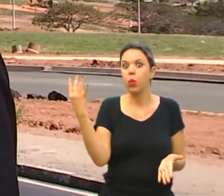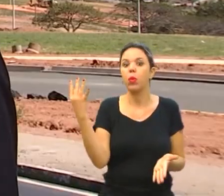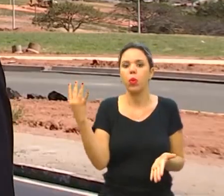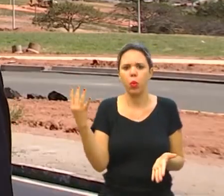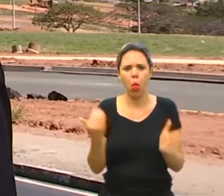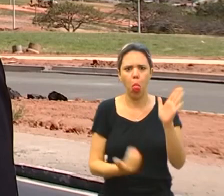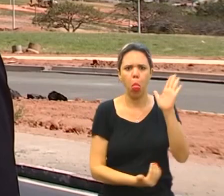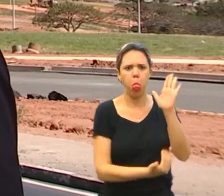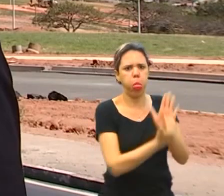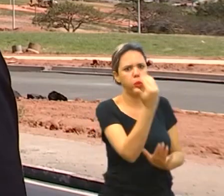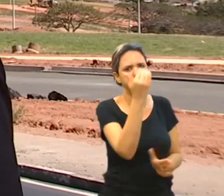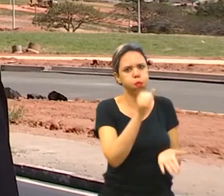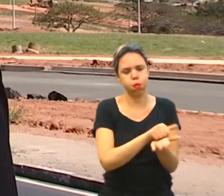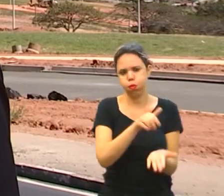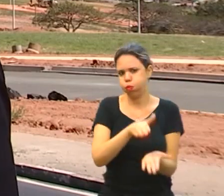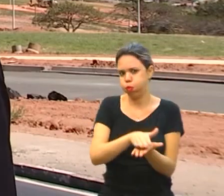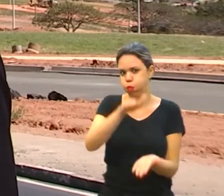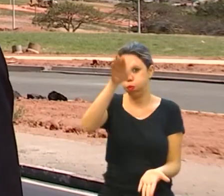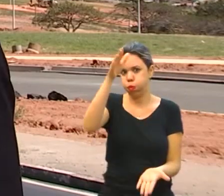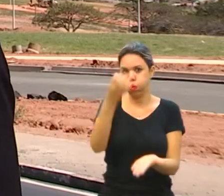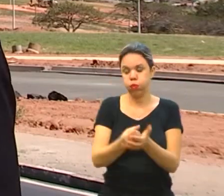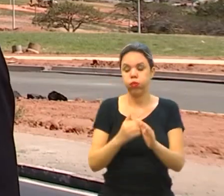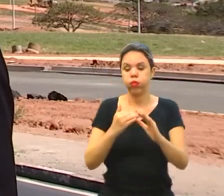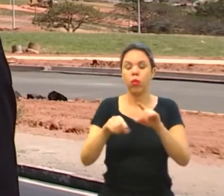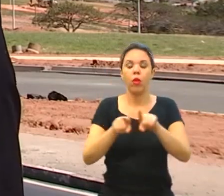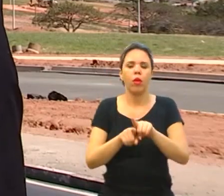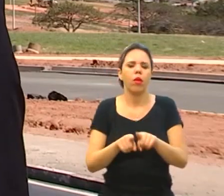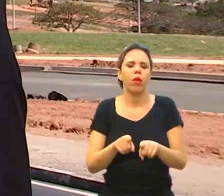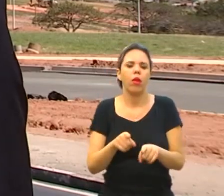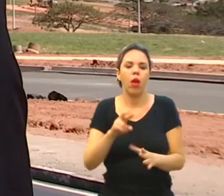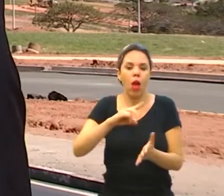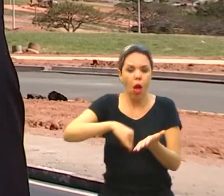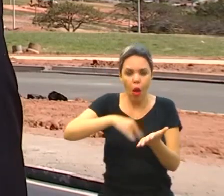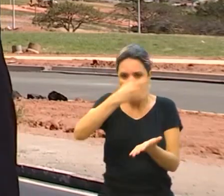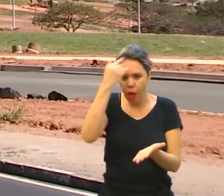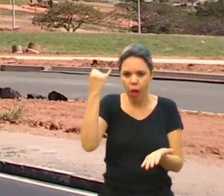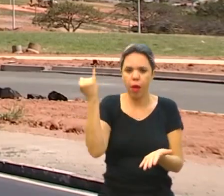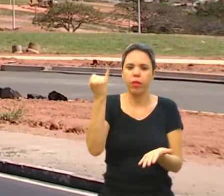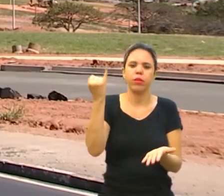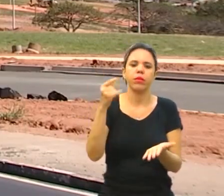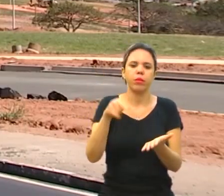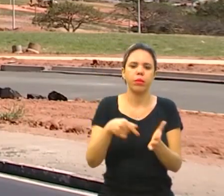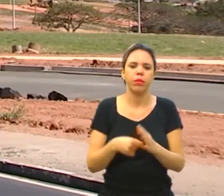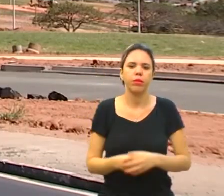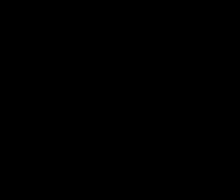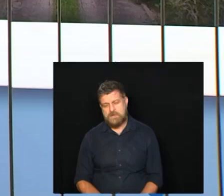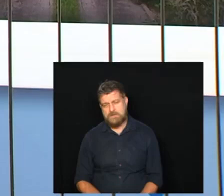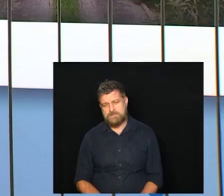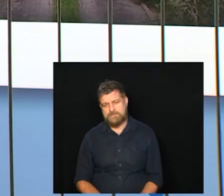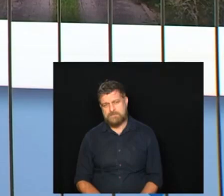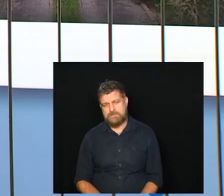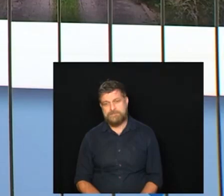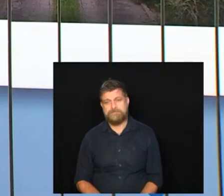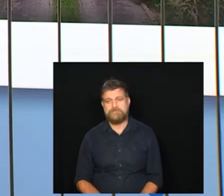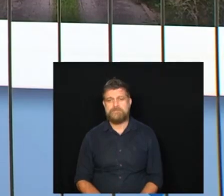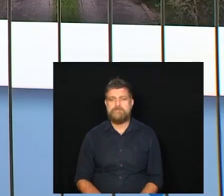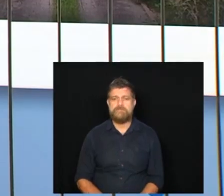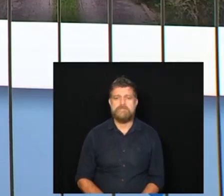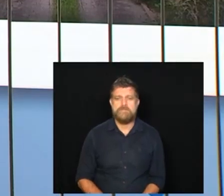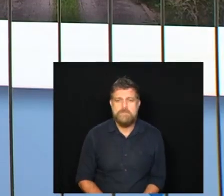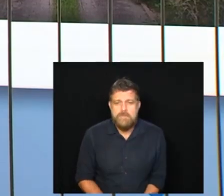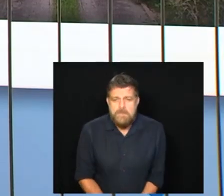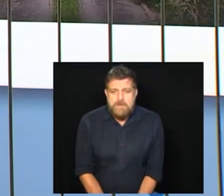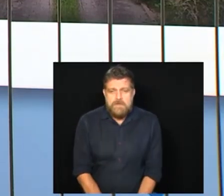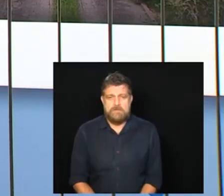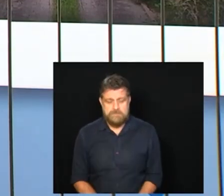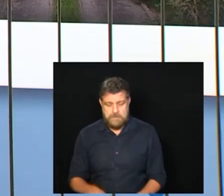a quantidade excessiva de multa dos locais. Então, o requerimento ele foi muito importante para isso.